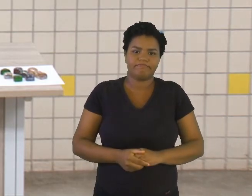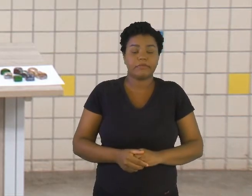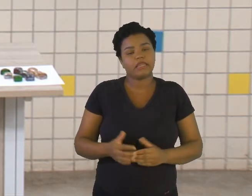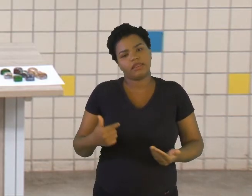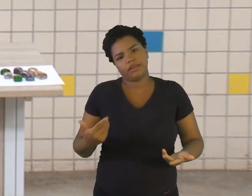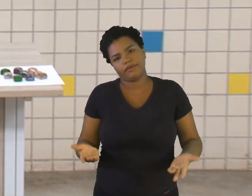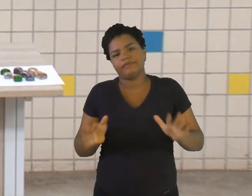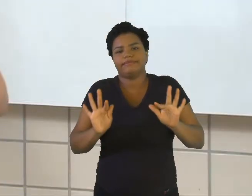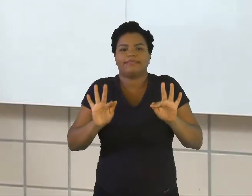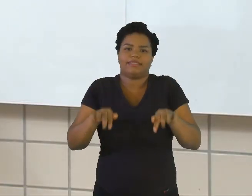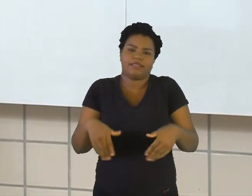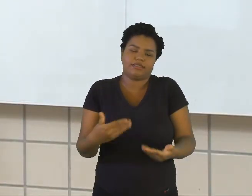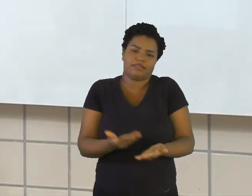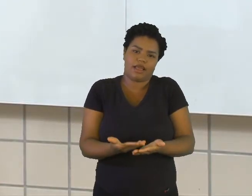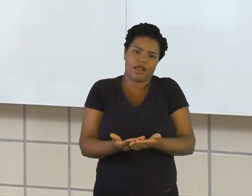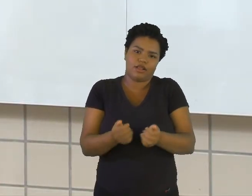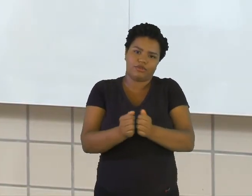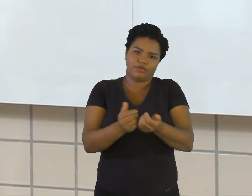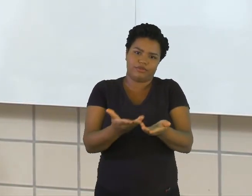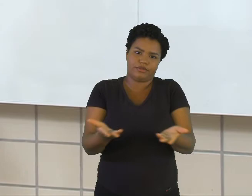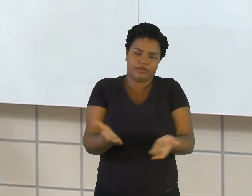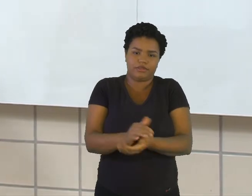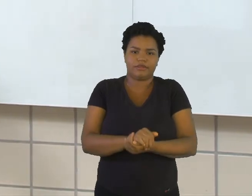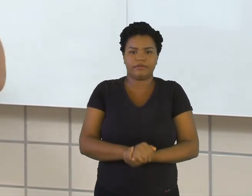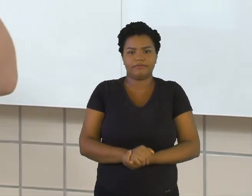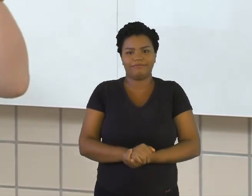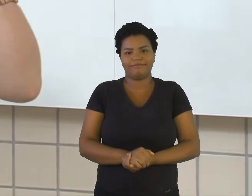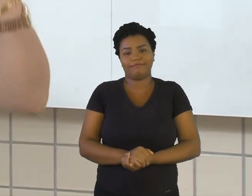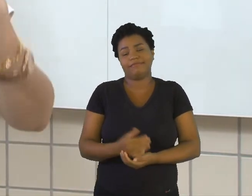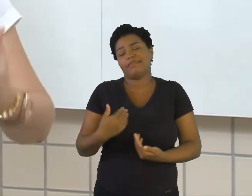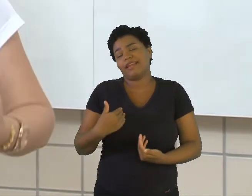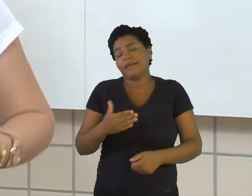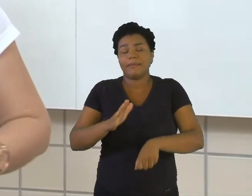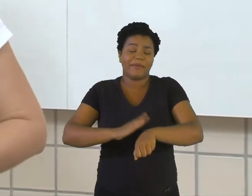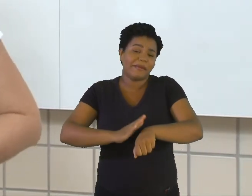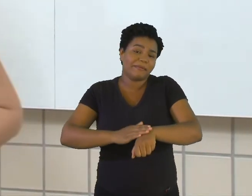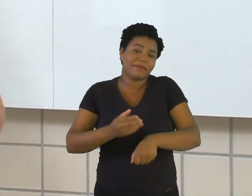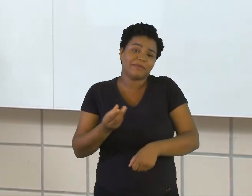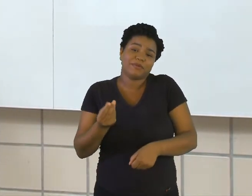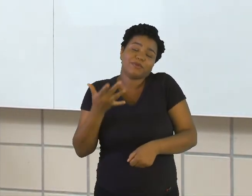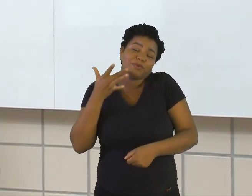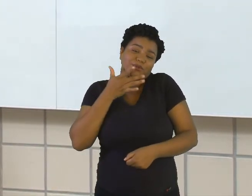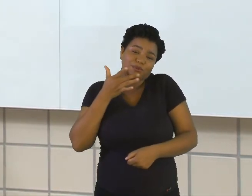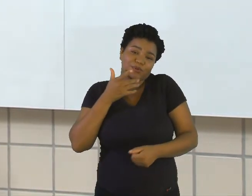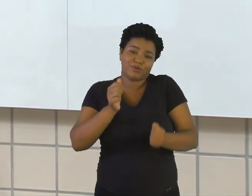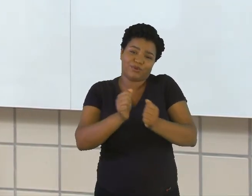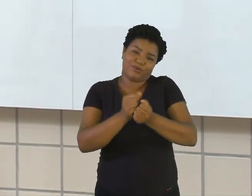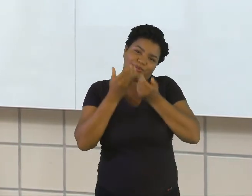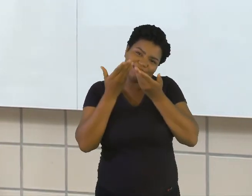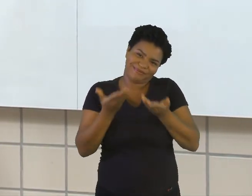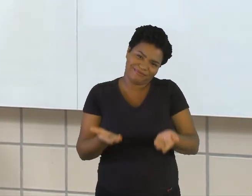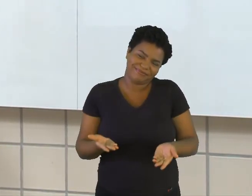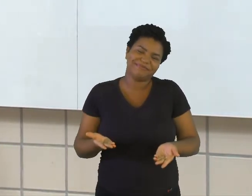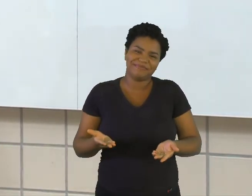finalizo aqui essa aula com vocês. Foi um momento muito gostoso estar aqui com